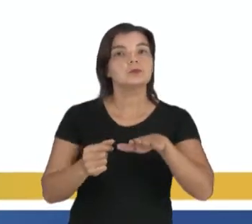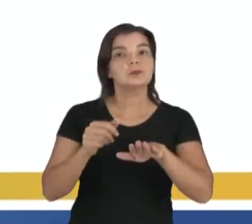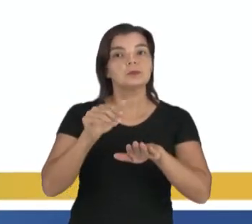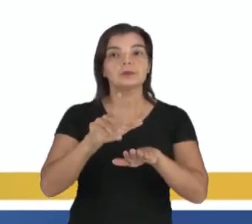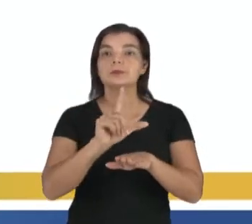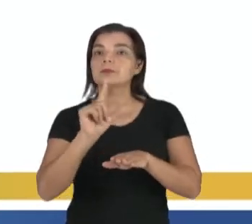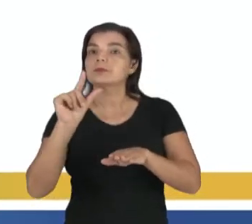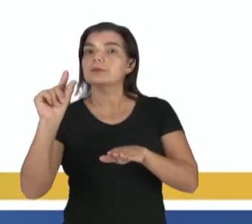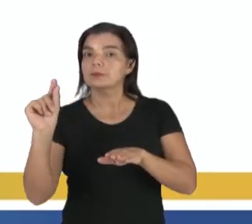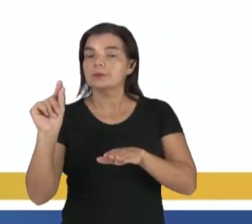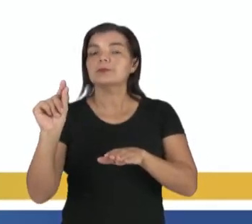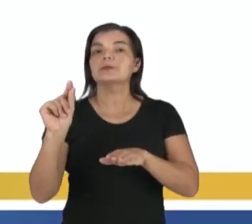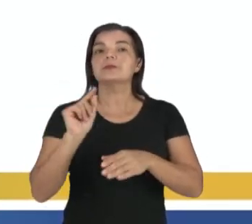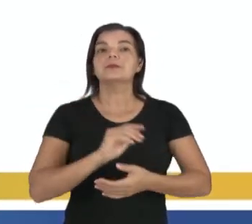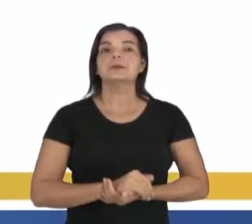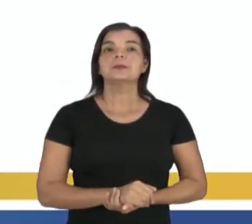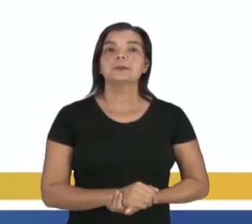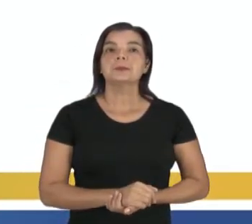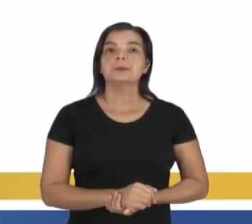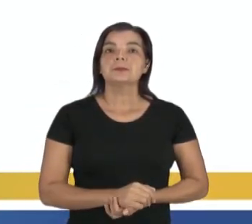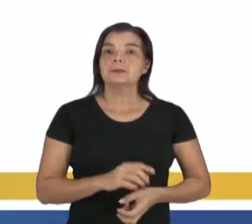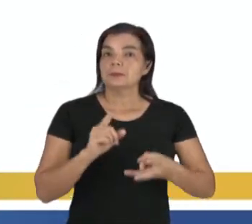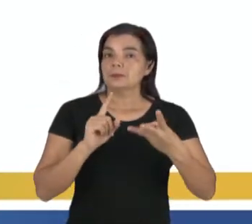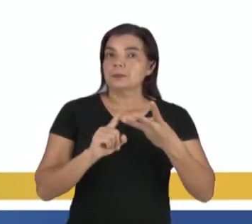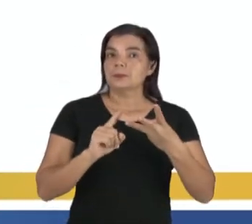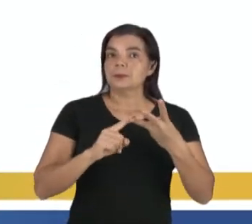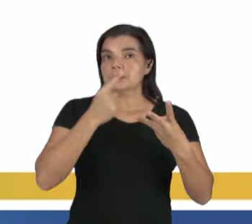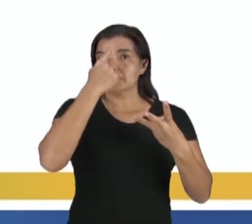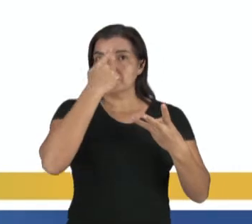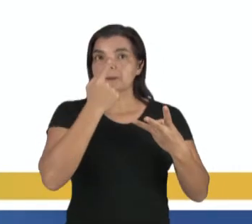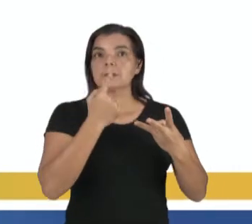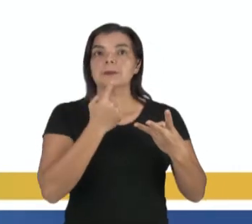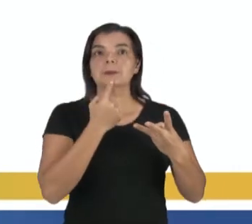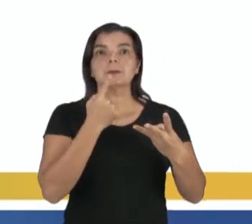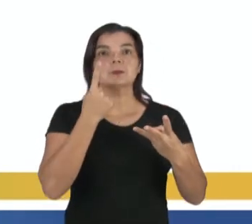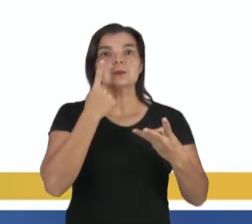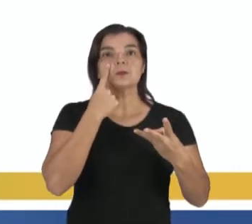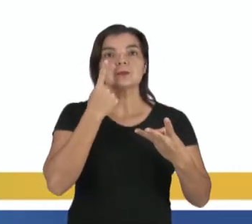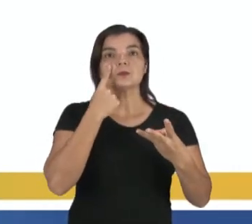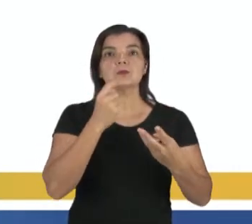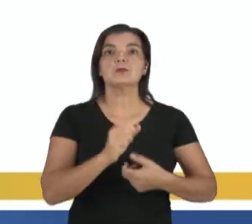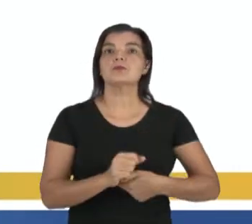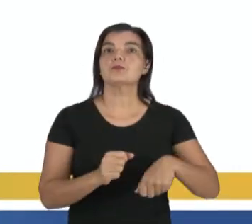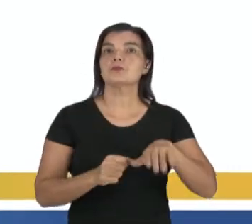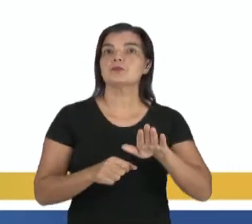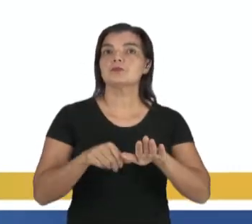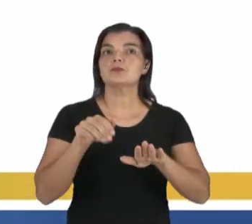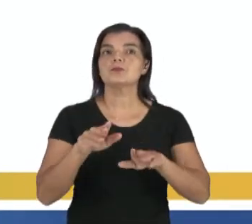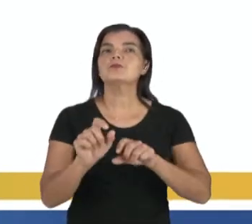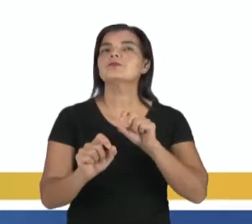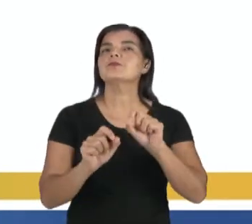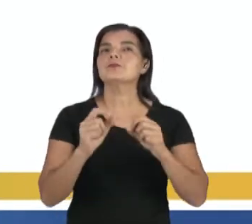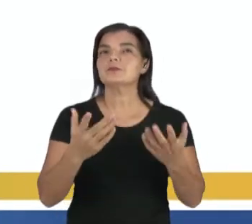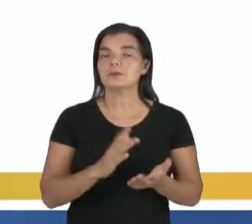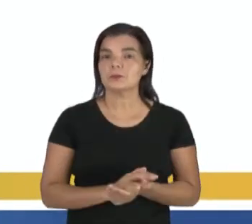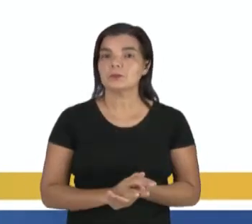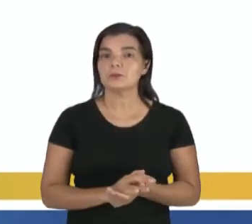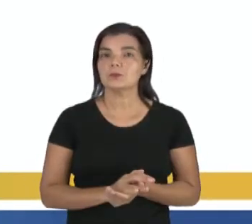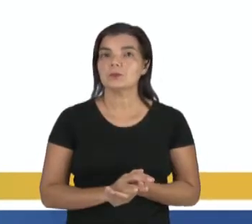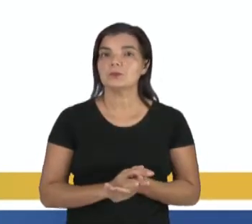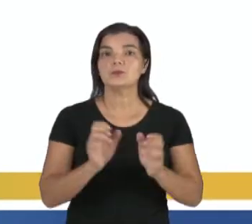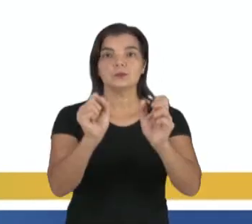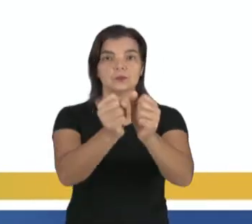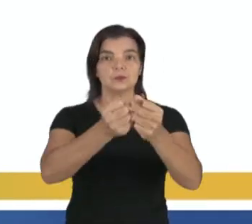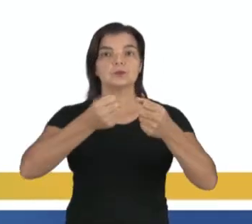pegadas te indicam isso. A terceira imagem, olhem só, as pegadas indicam que esse guarda-roupa